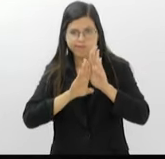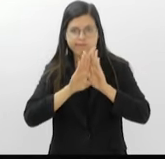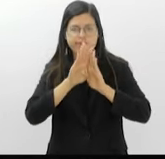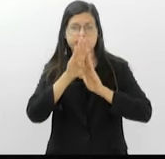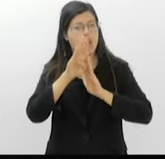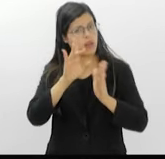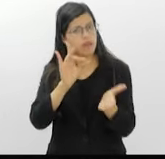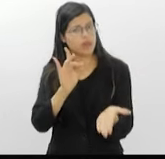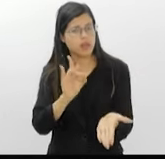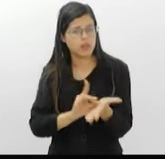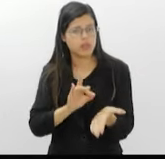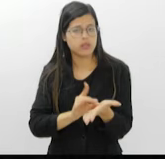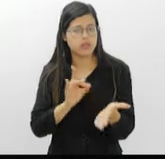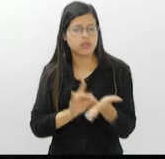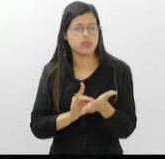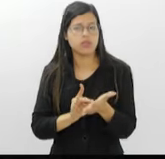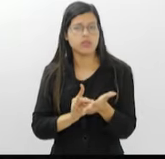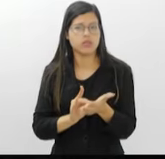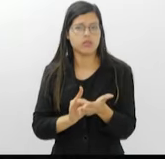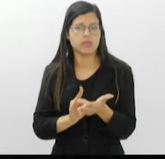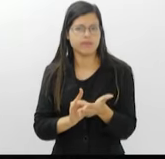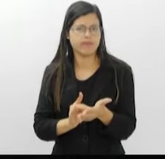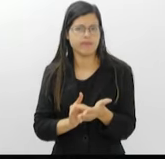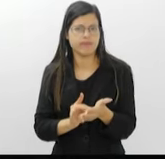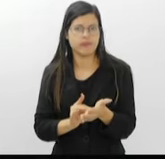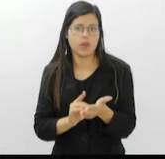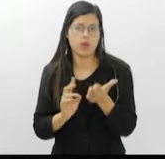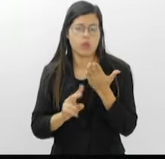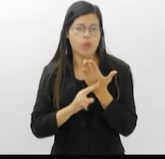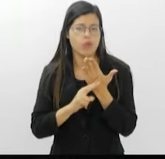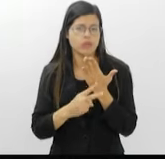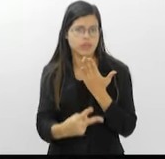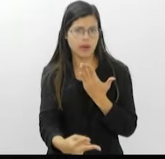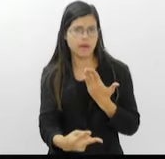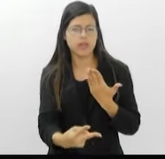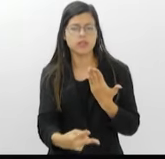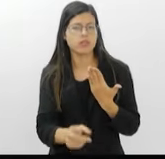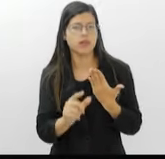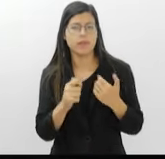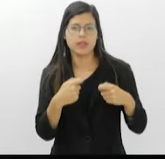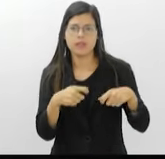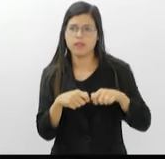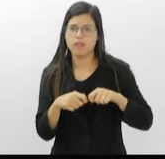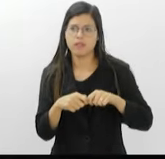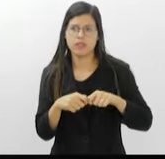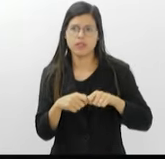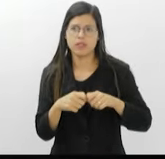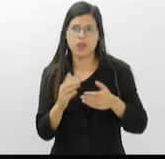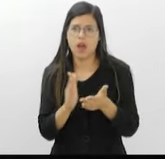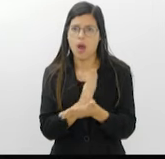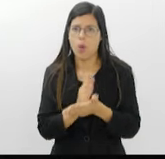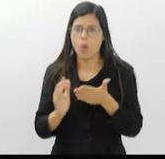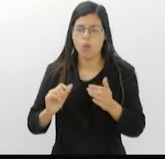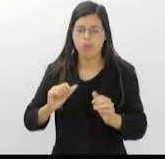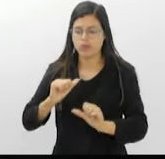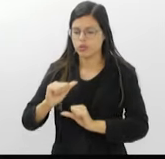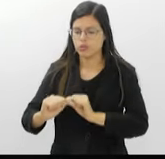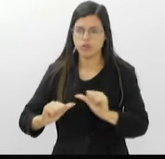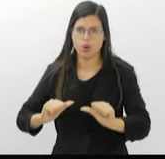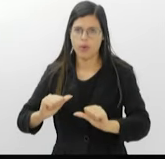verdade, e que, por via de consequência, ele tinha que fazer algumas trocas